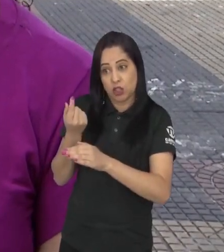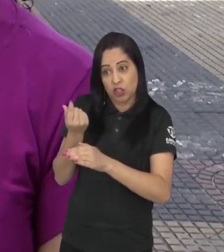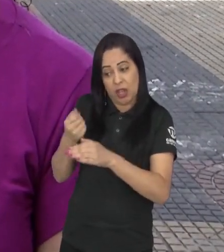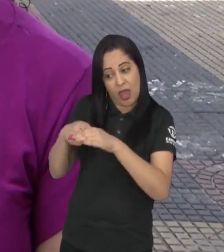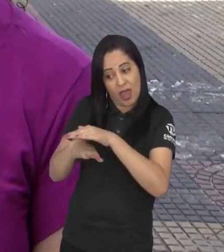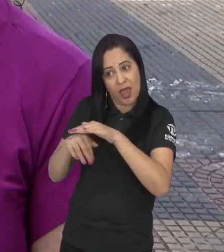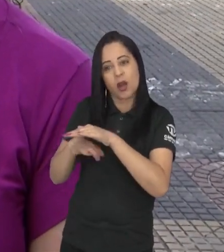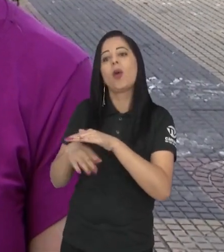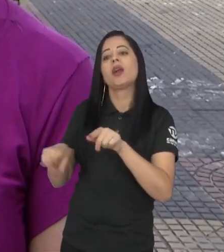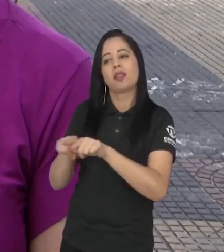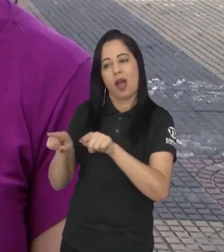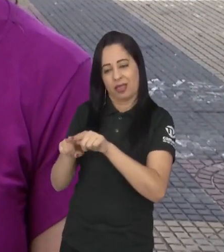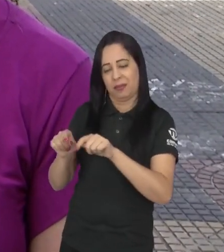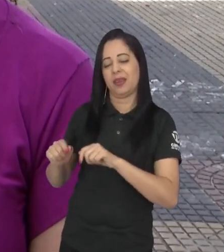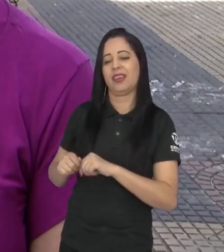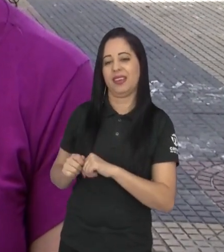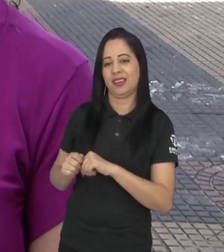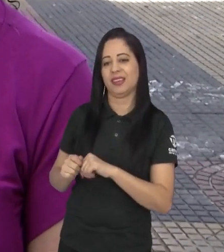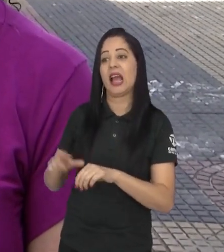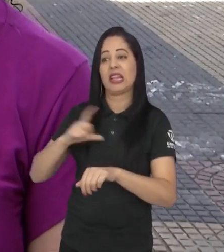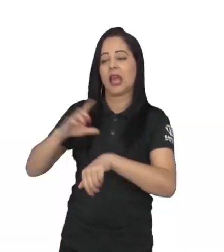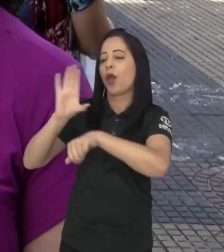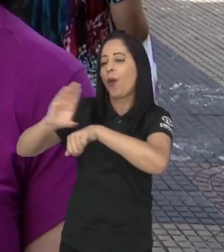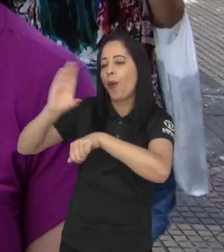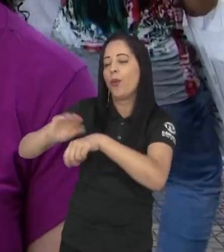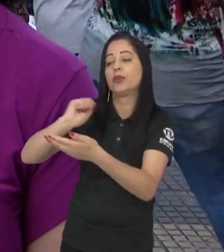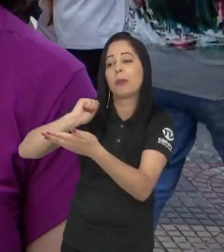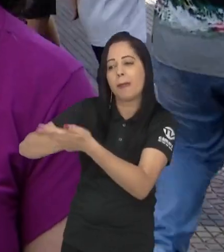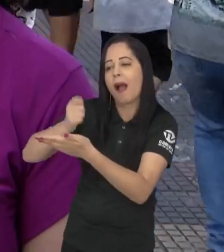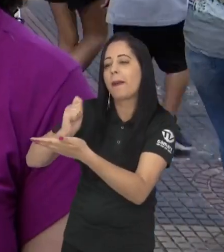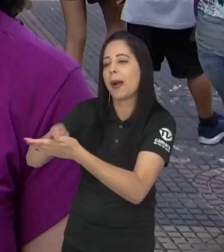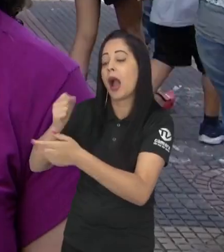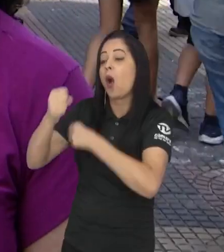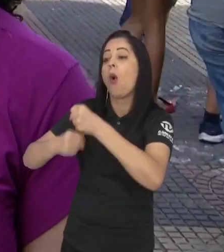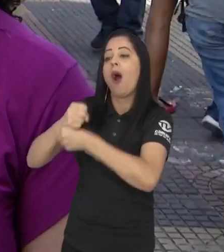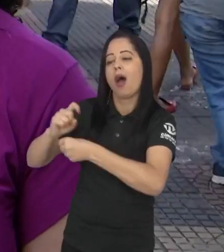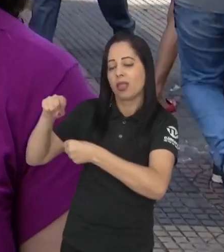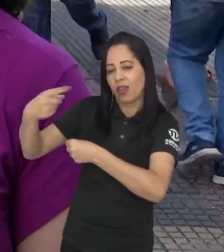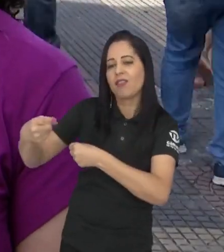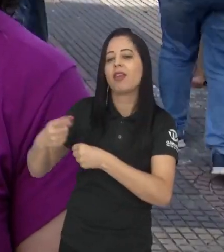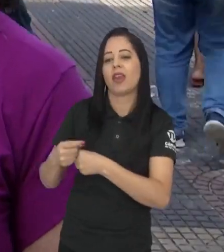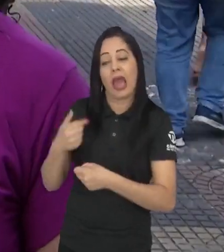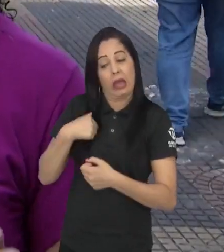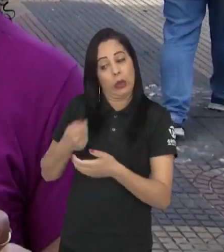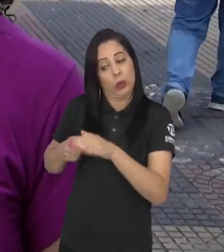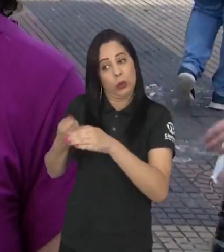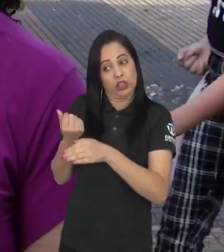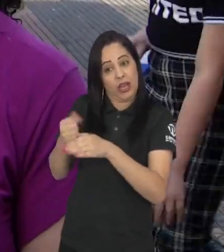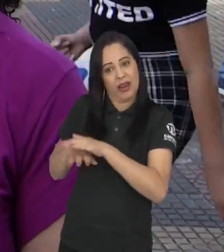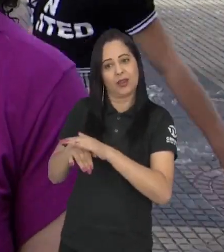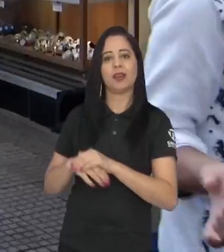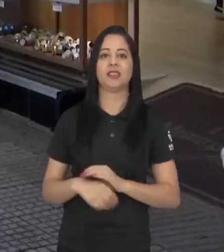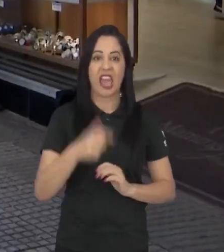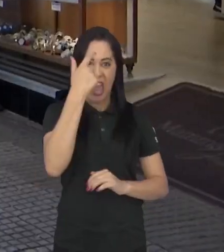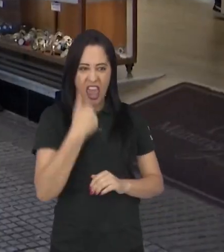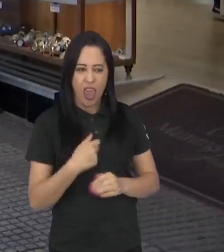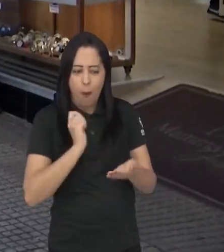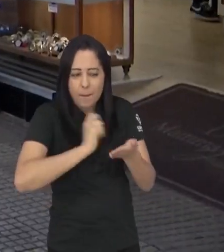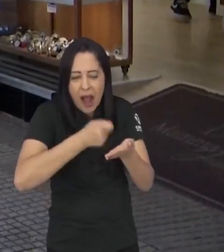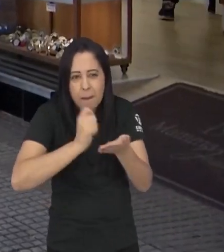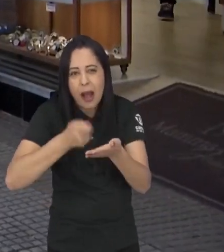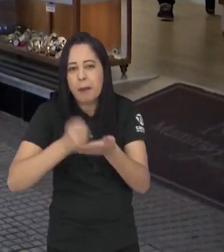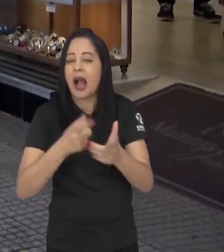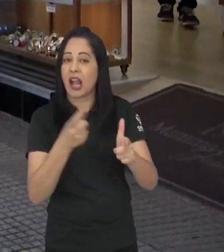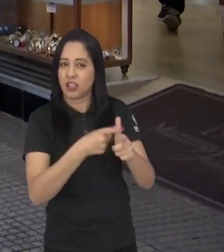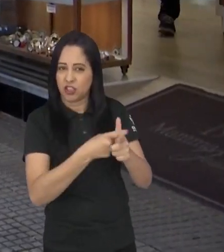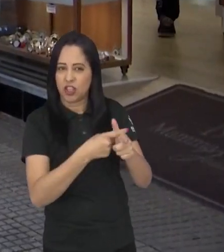vou guardar um pouquinho para o curso do ano que vem. Tem os cursos já para iniciar, vou economizar um pouquinho. Vou gastar e vou